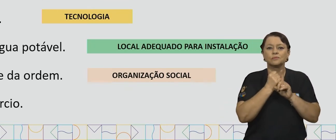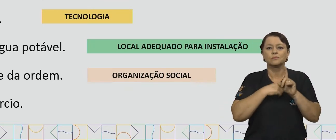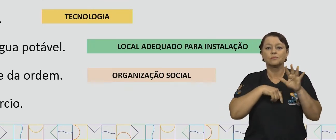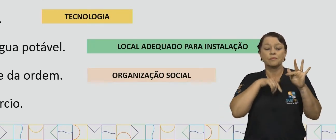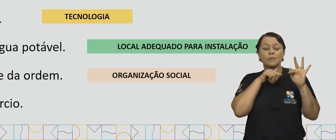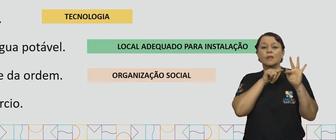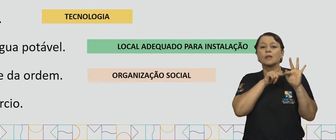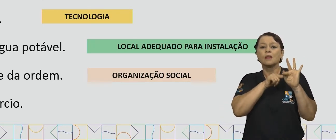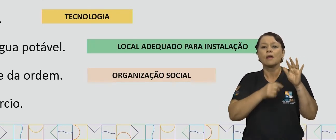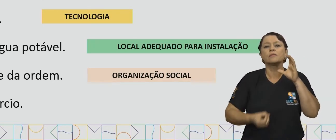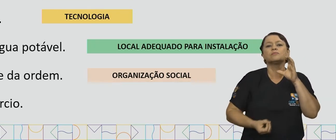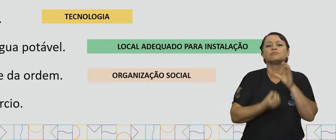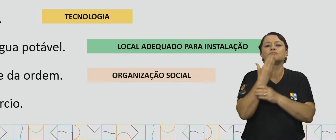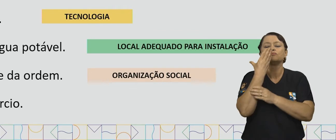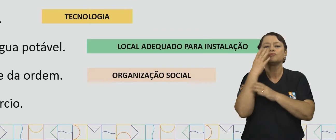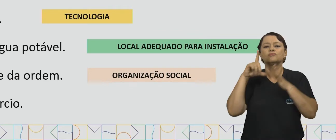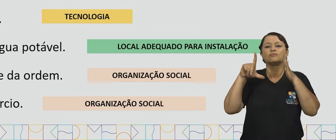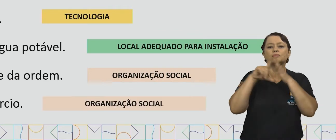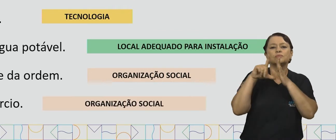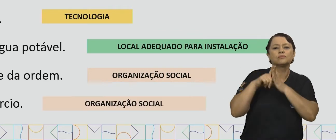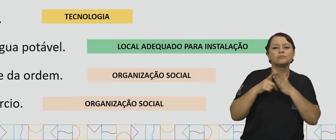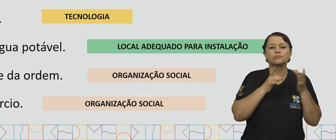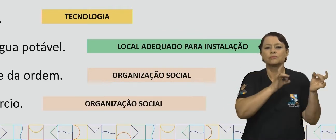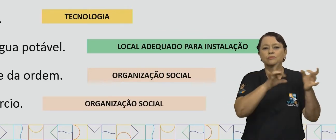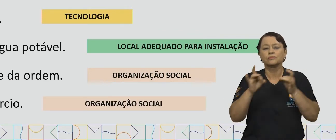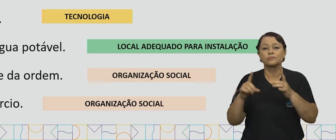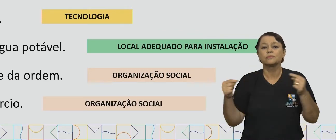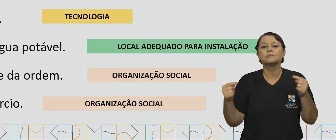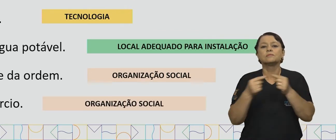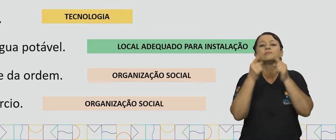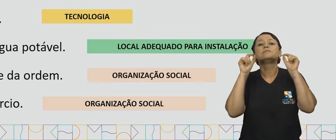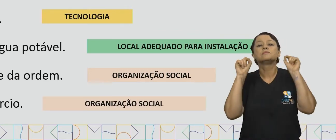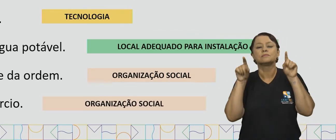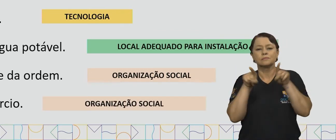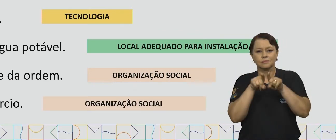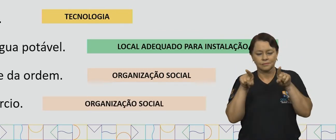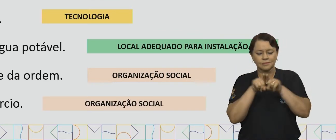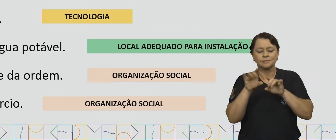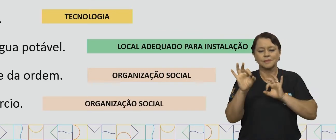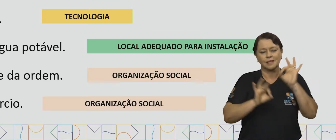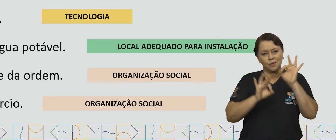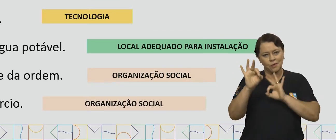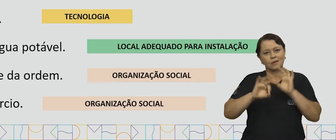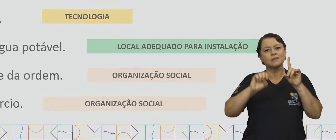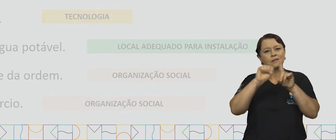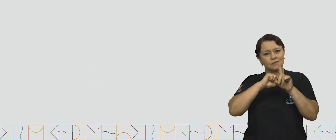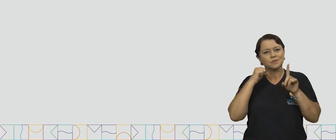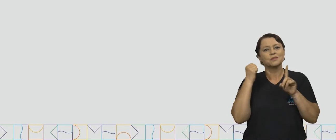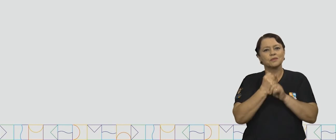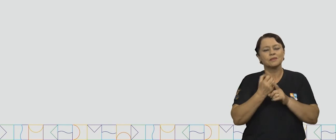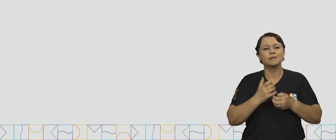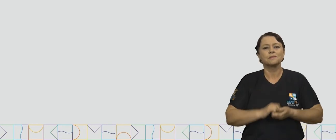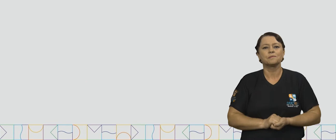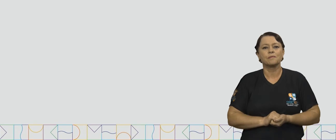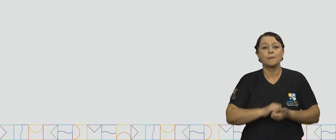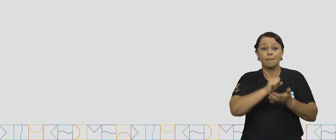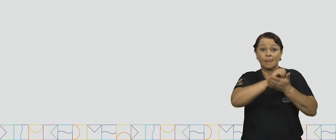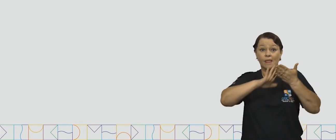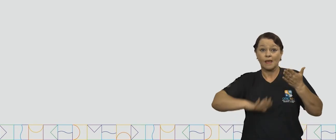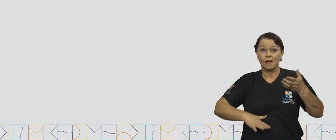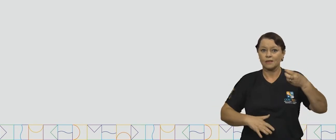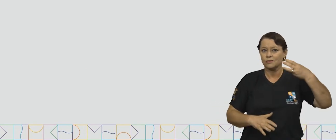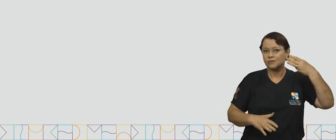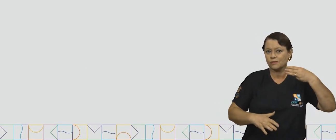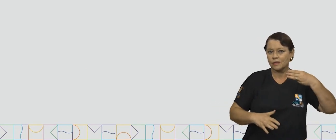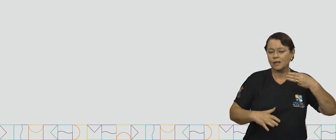F, surgimento do comércio, está relacionado a também organização social. Vamos à atividade 3.